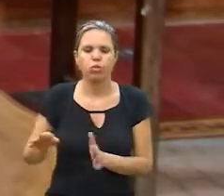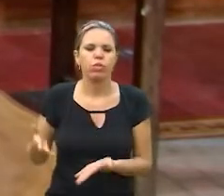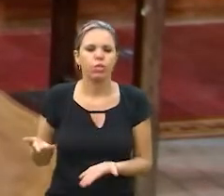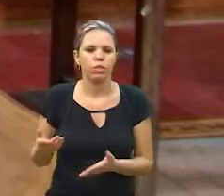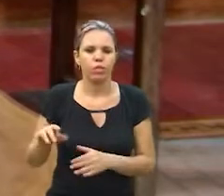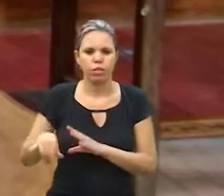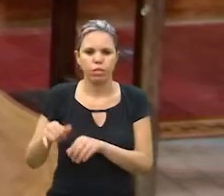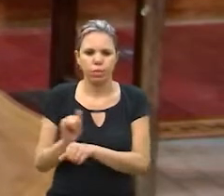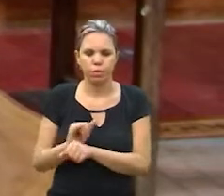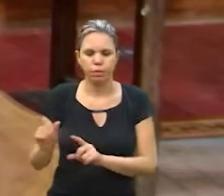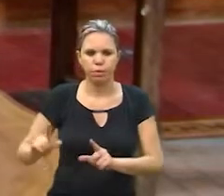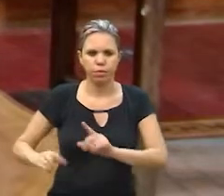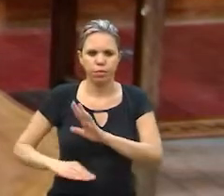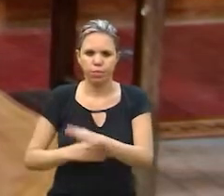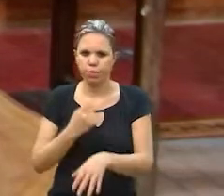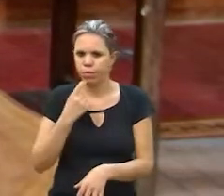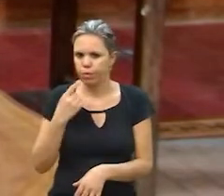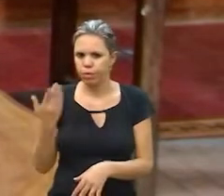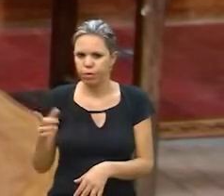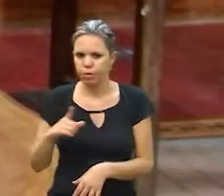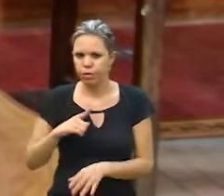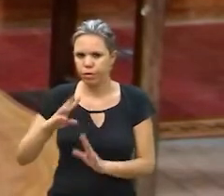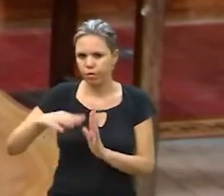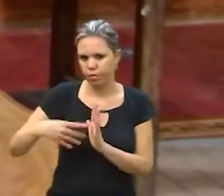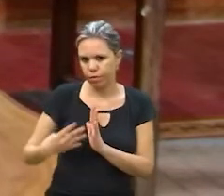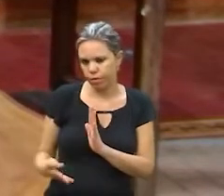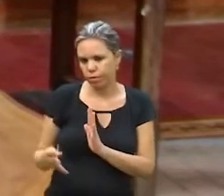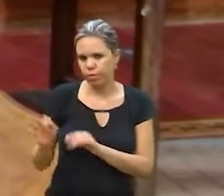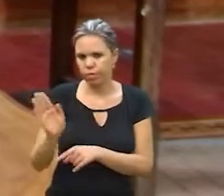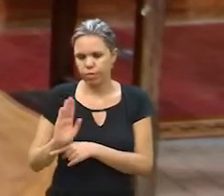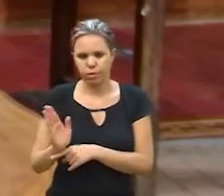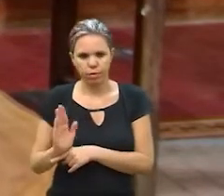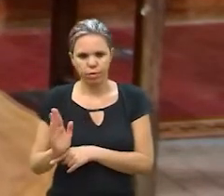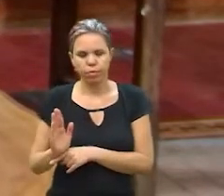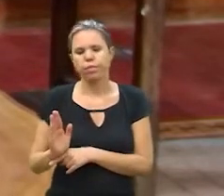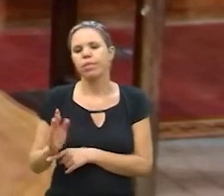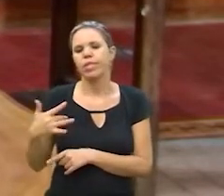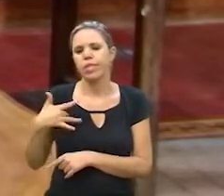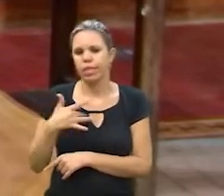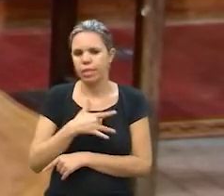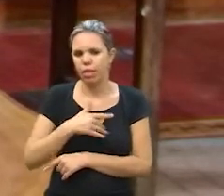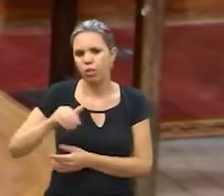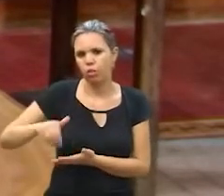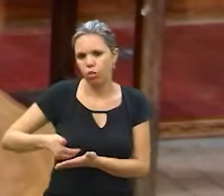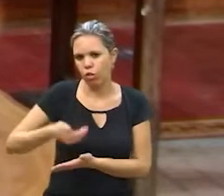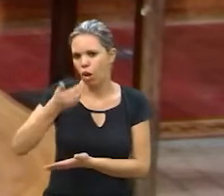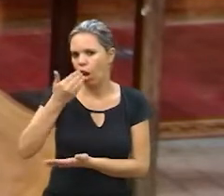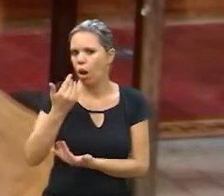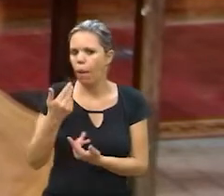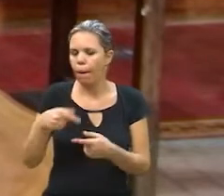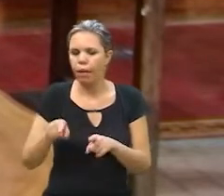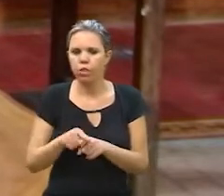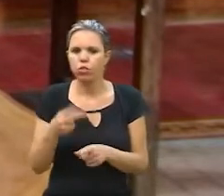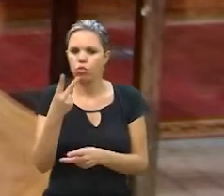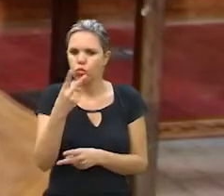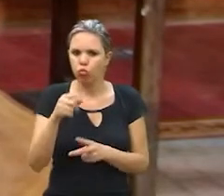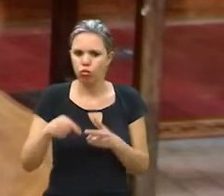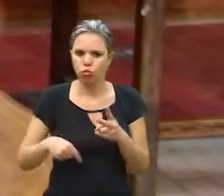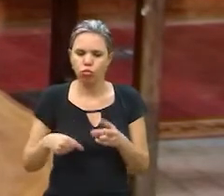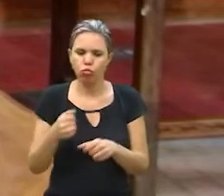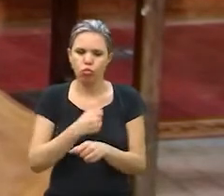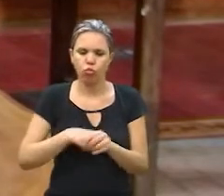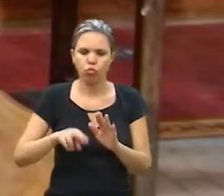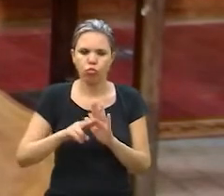no YouTube da TV Câmara Campinas, tem a playlist lá, Saúde na Colher. Foram 2 receitas